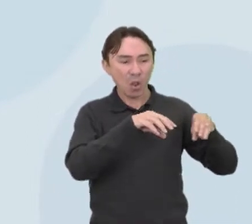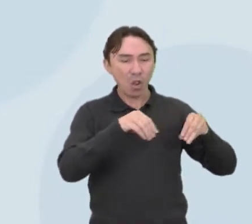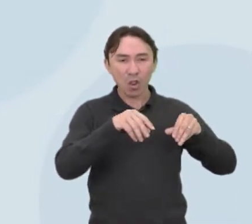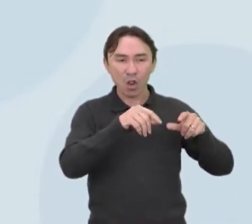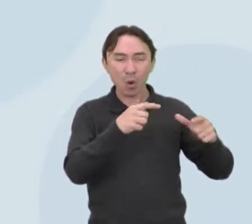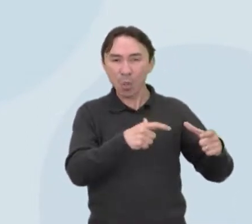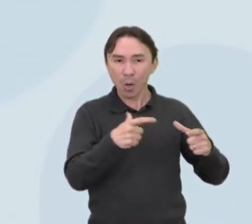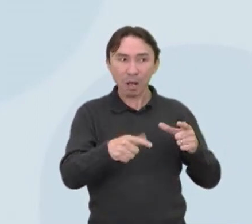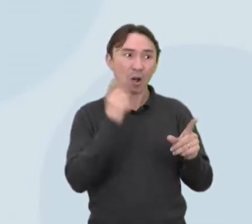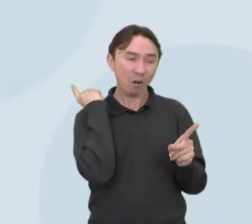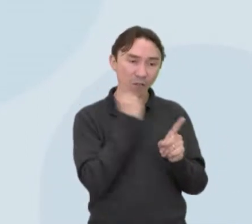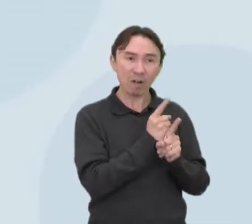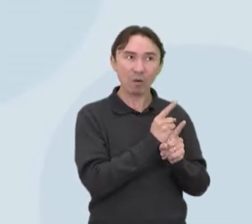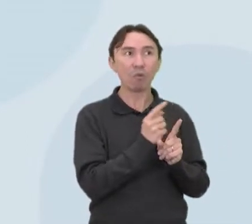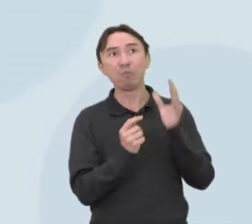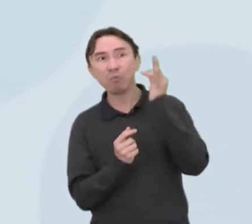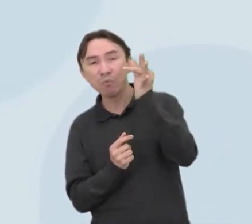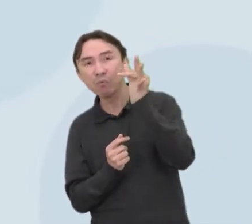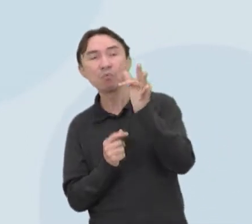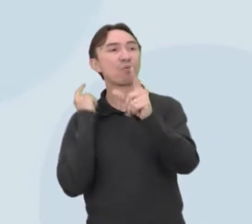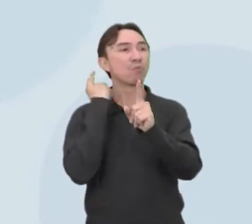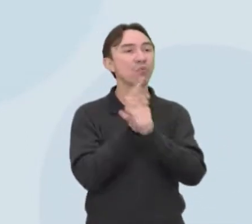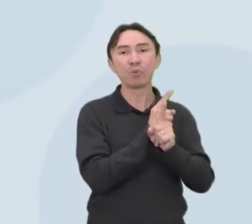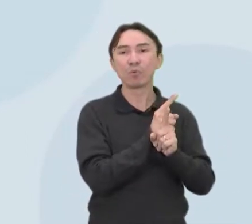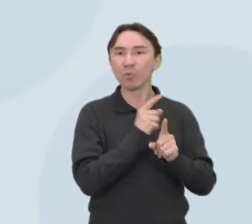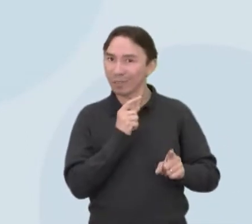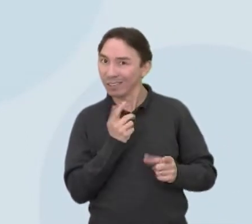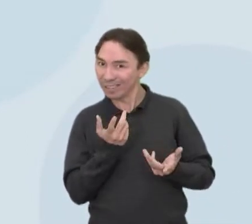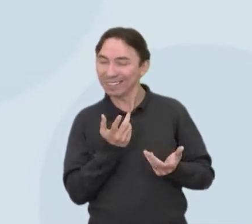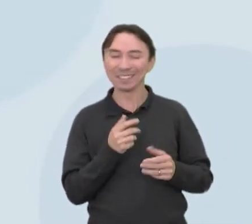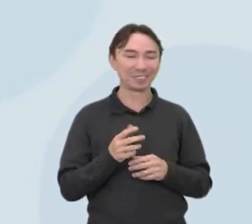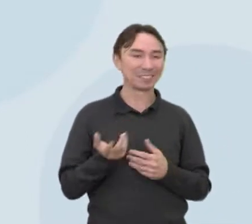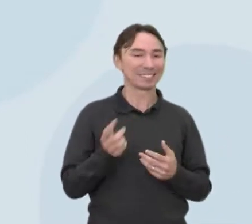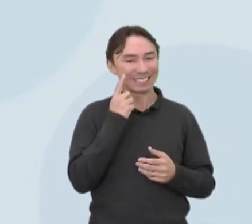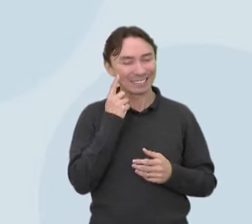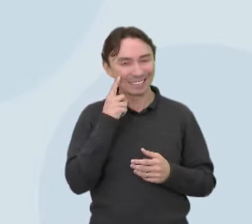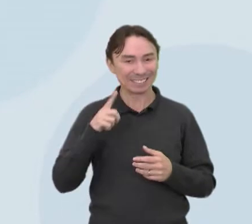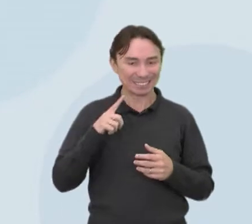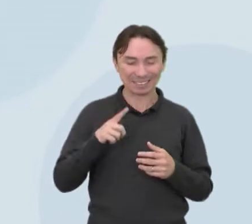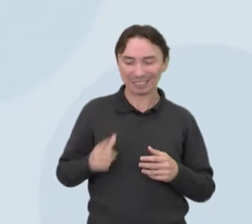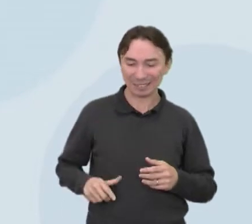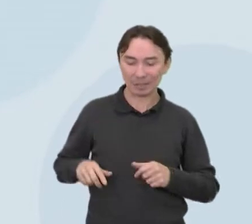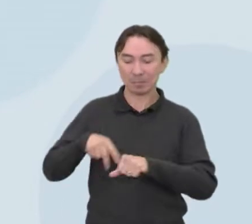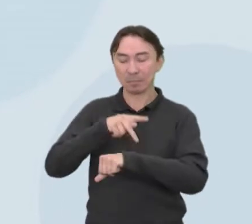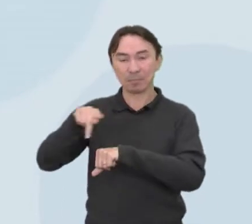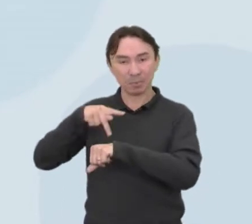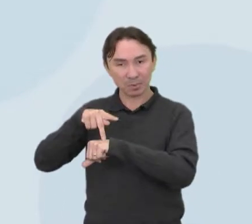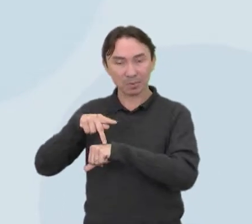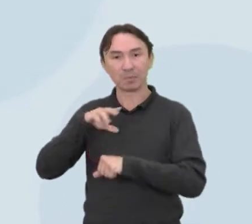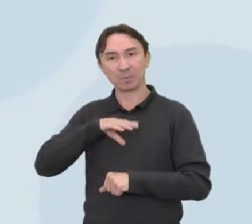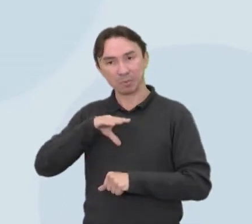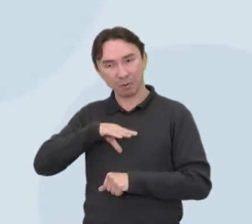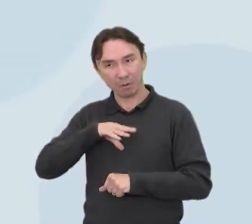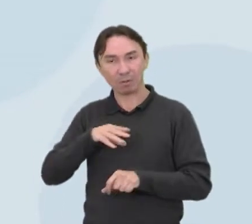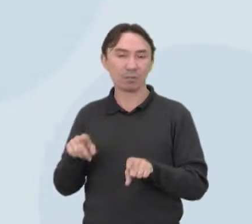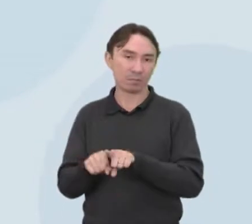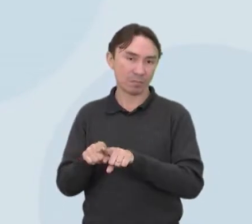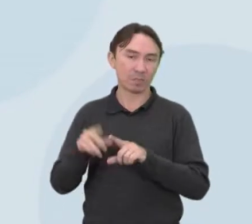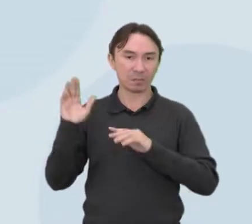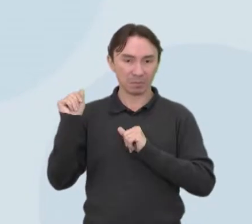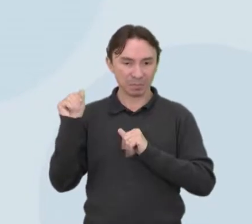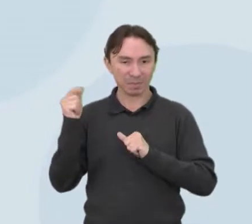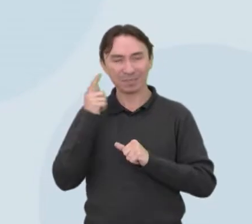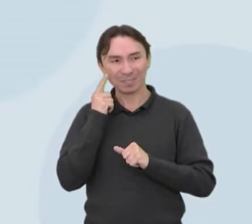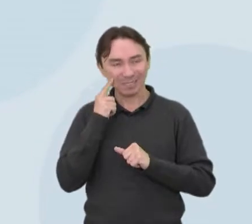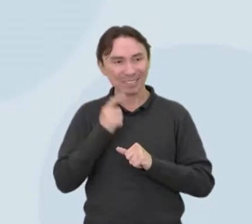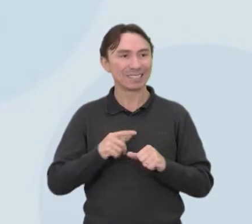Entre esses 2 reinos, né, o que denotava aí que sabiam aí da existência de mais terras além do que realmente já